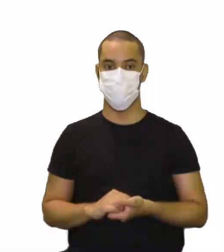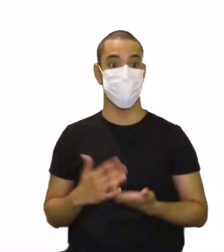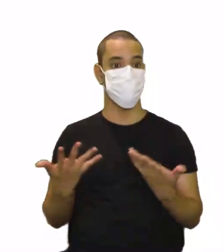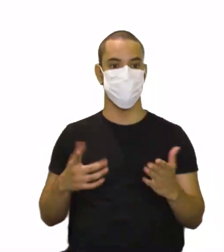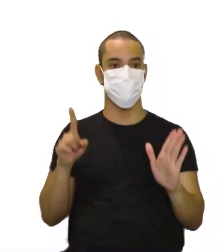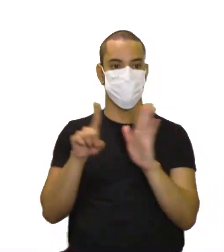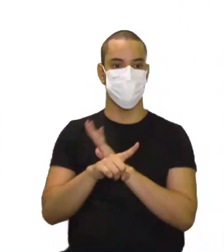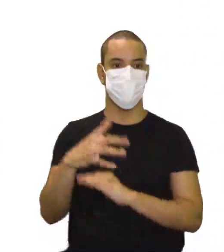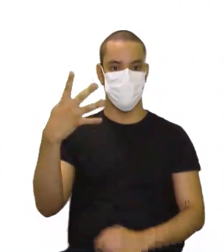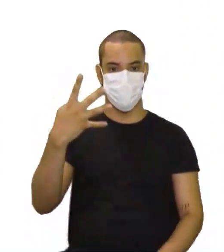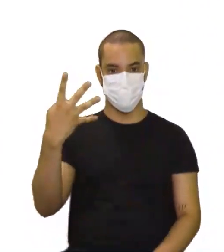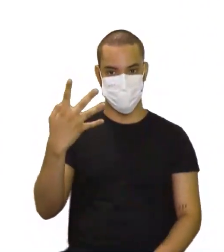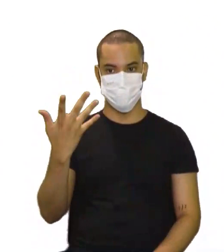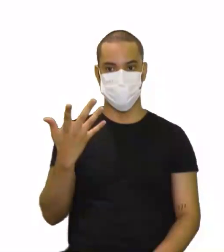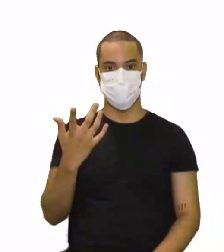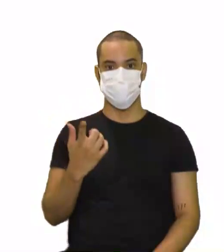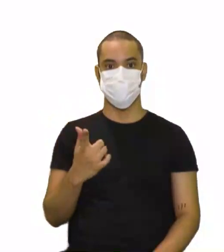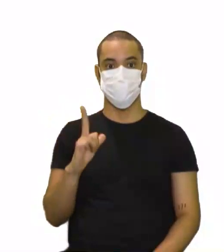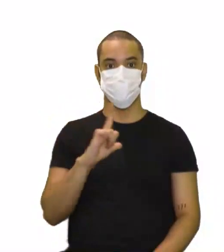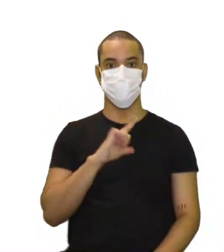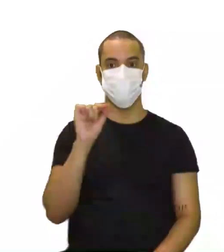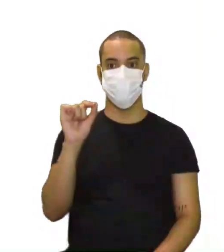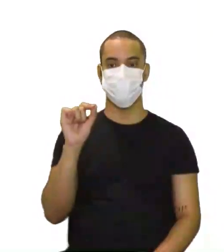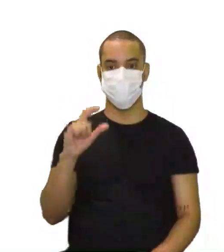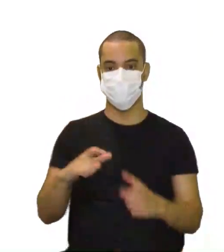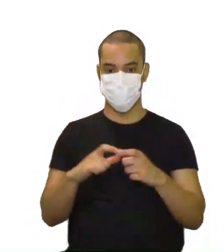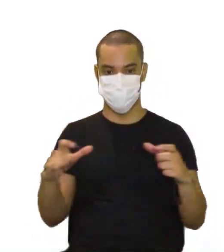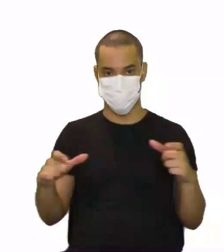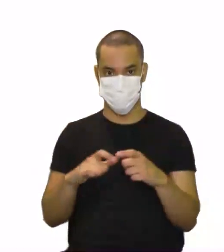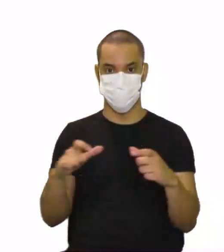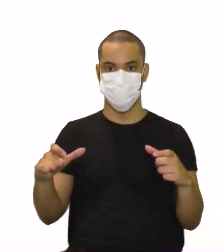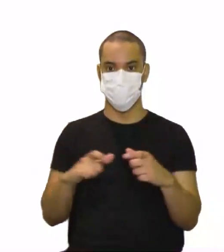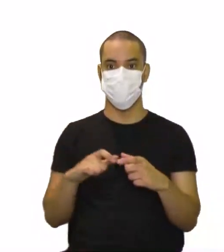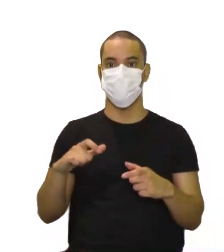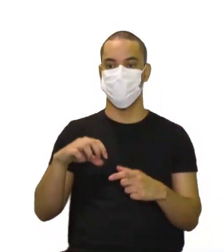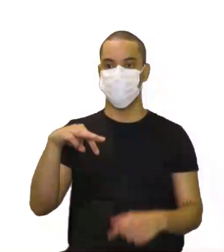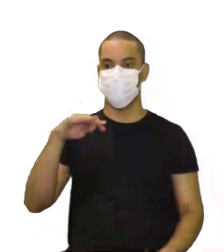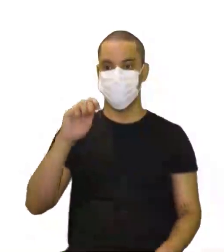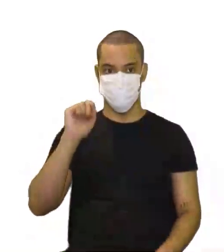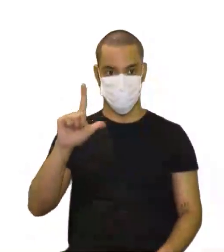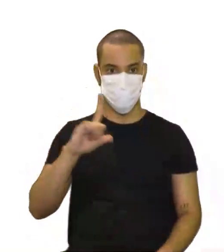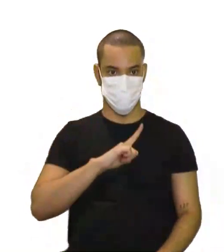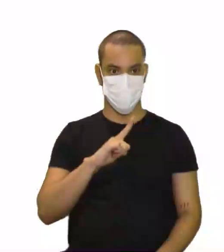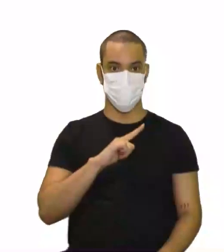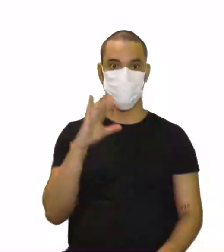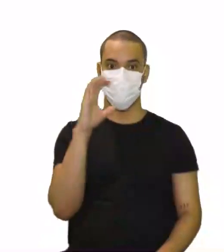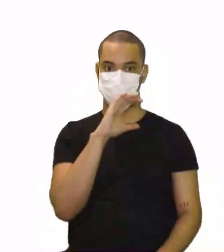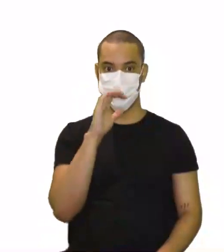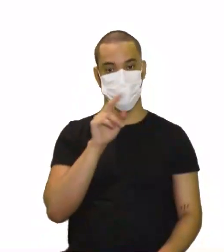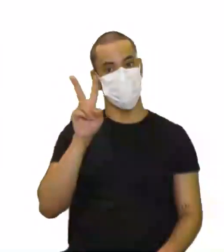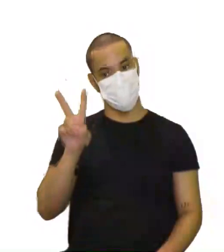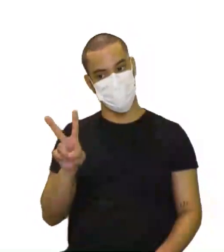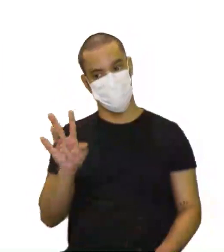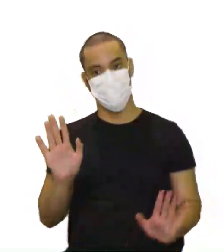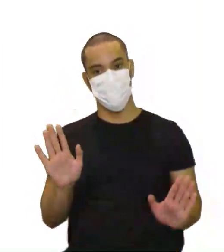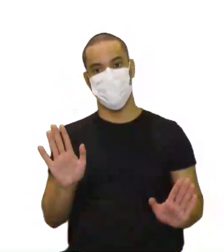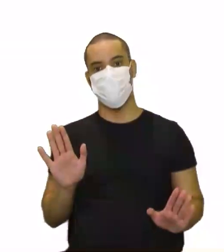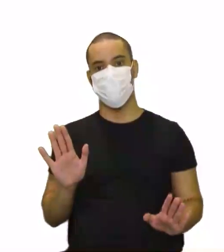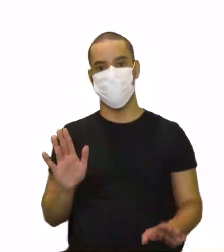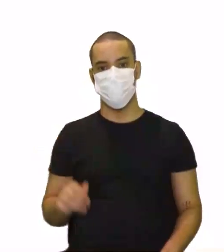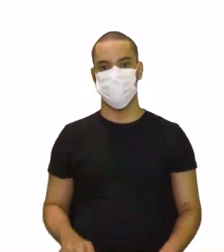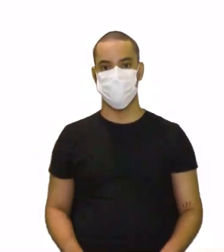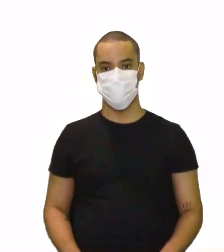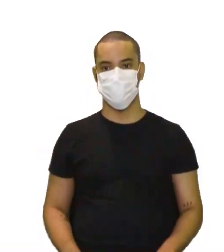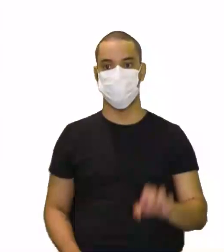questão 4. Considere uma barra de metal que se move com certa velocidade v, da esquerda